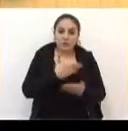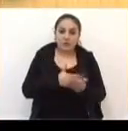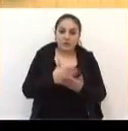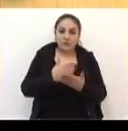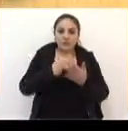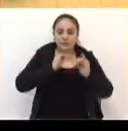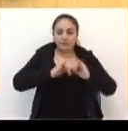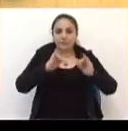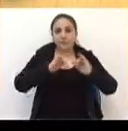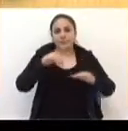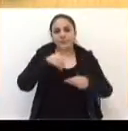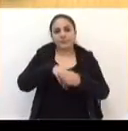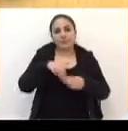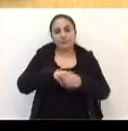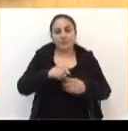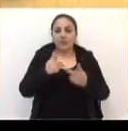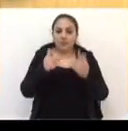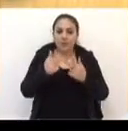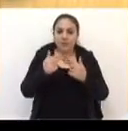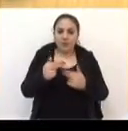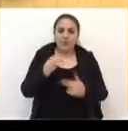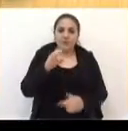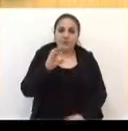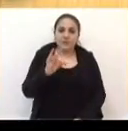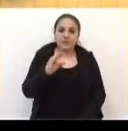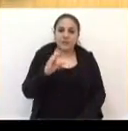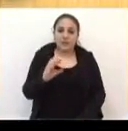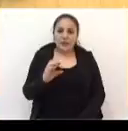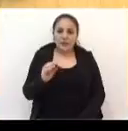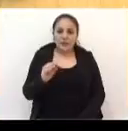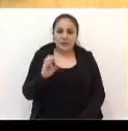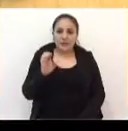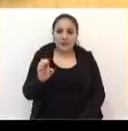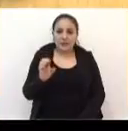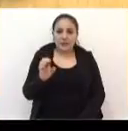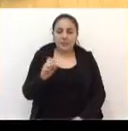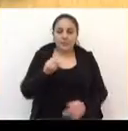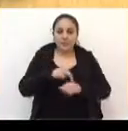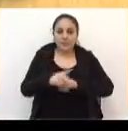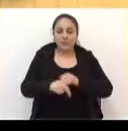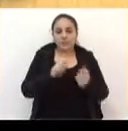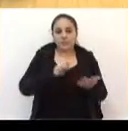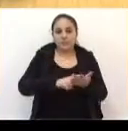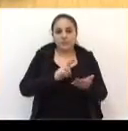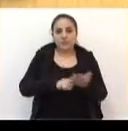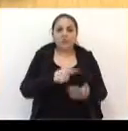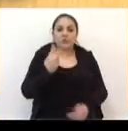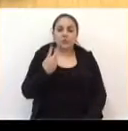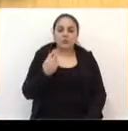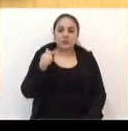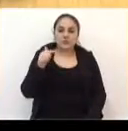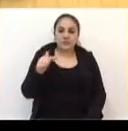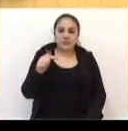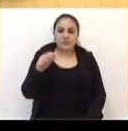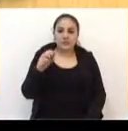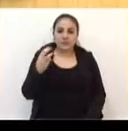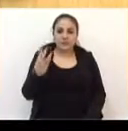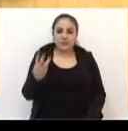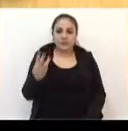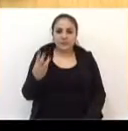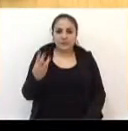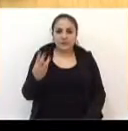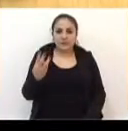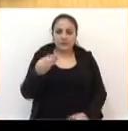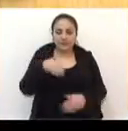a propaganda eleitoral. De acordo com o TSE, em Passo Fundo foram registradas 273 candidaturas